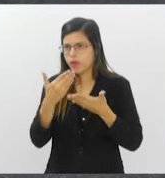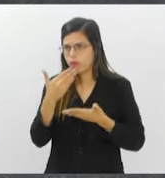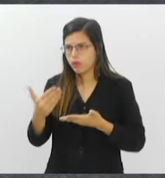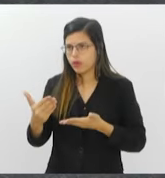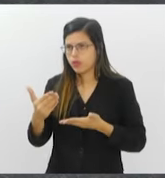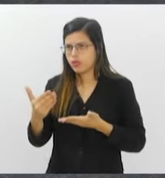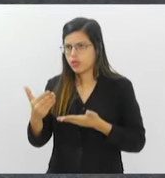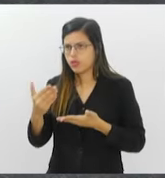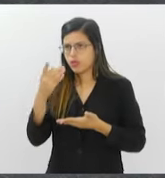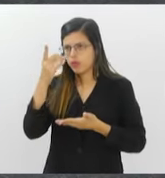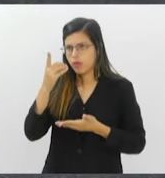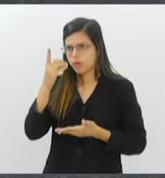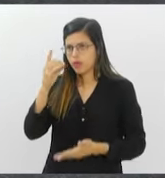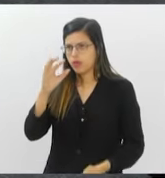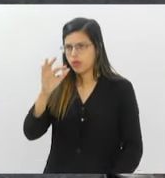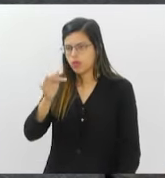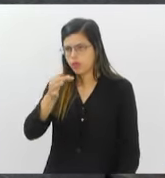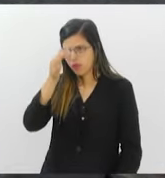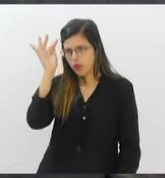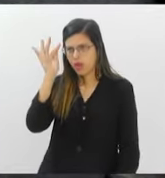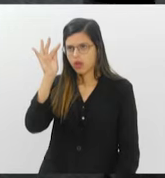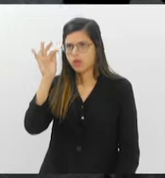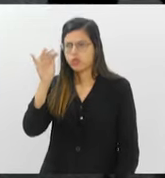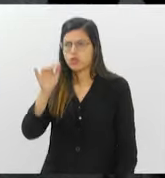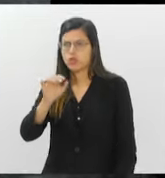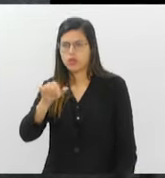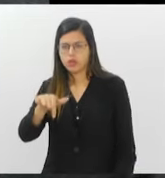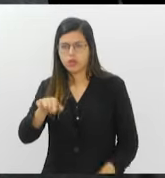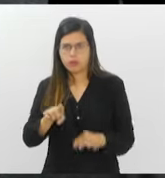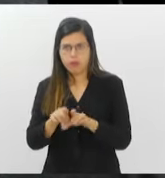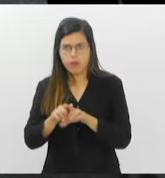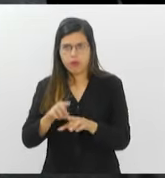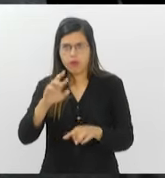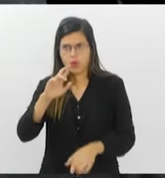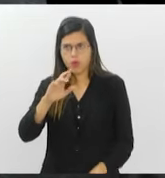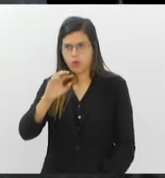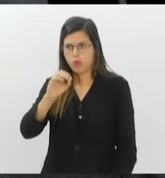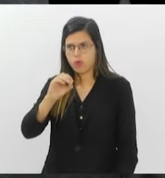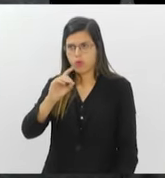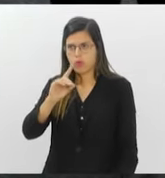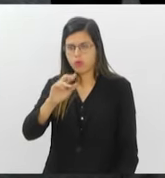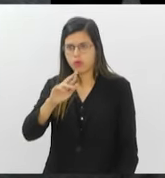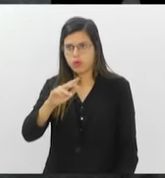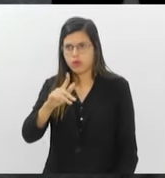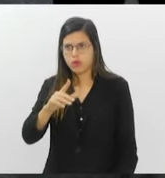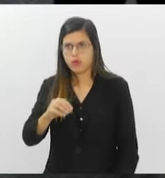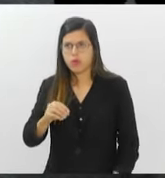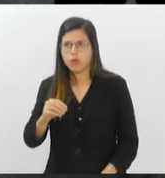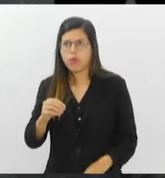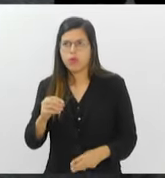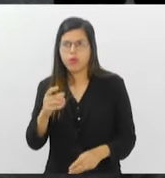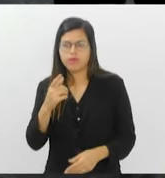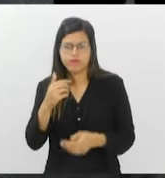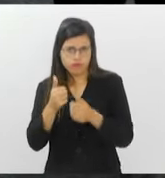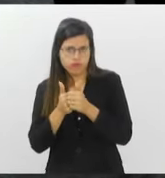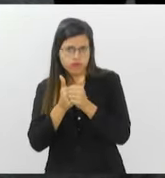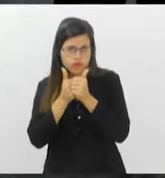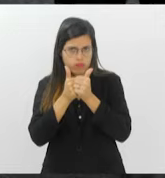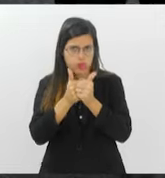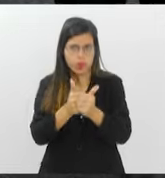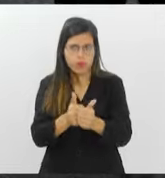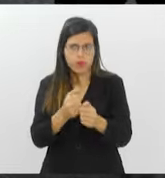Flávio, perdão, do deputado Fred e do deputado Rodrigo Amorim, porque venho acompanhando de perto,